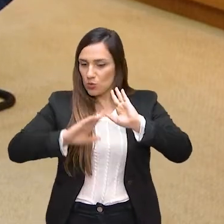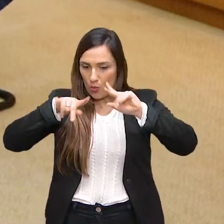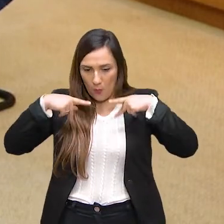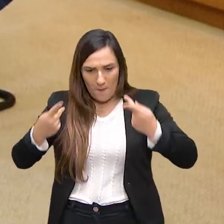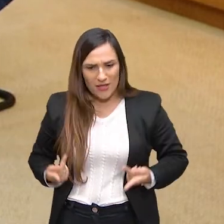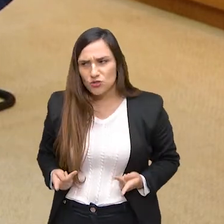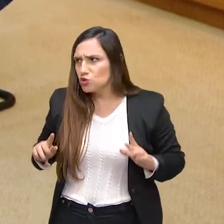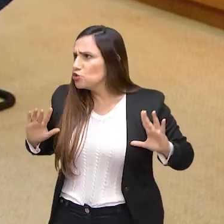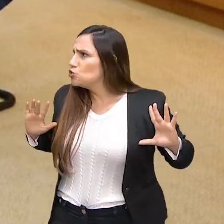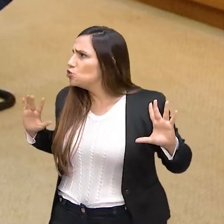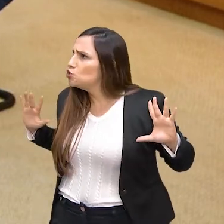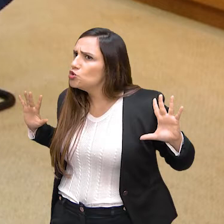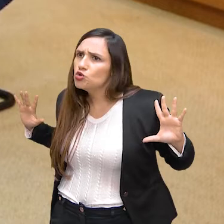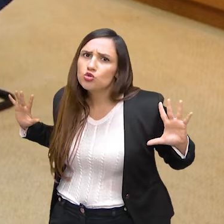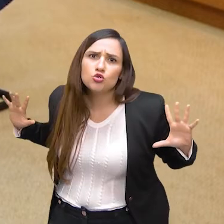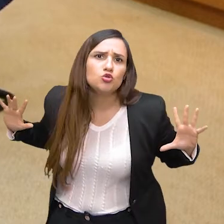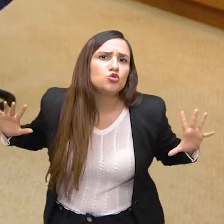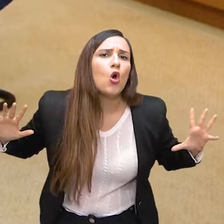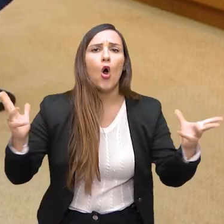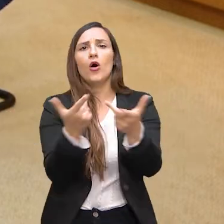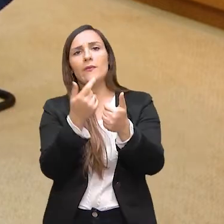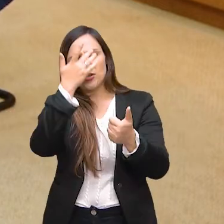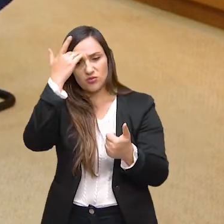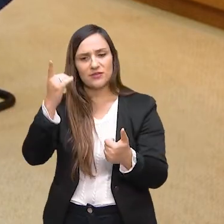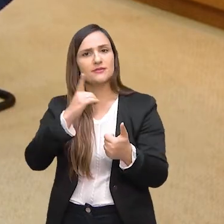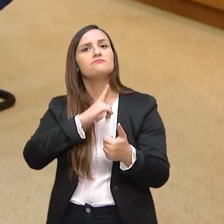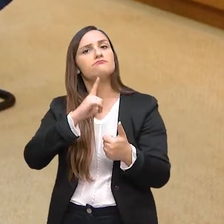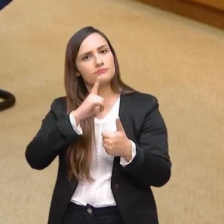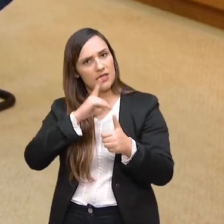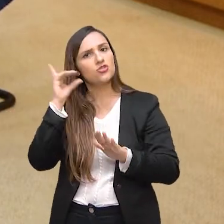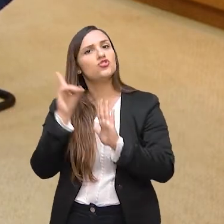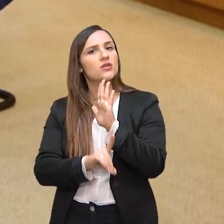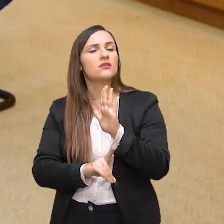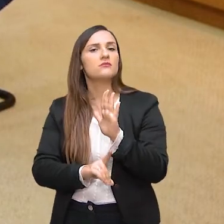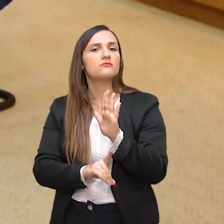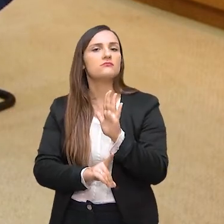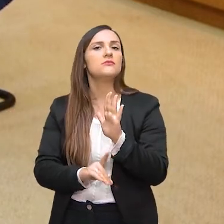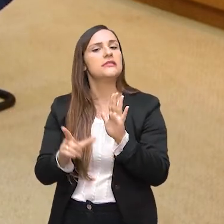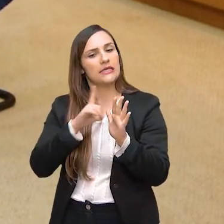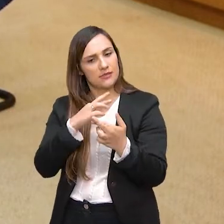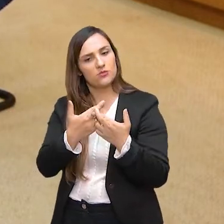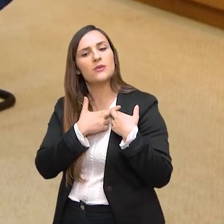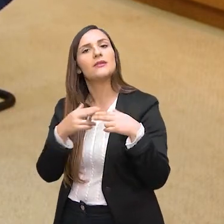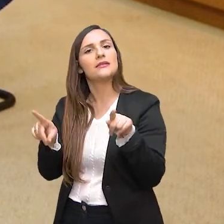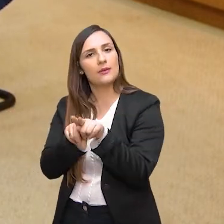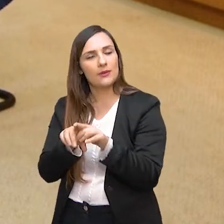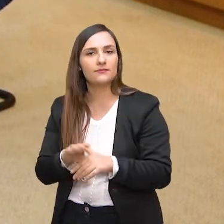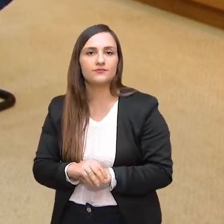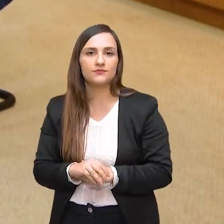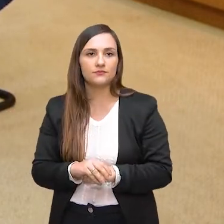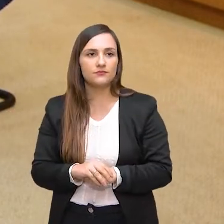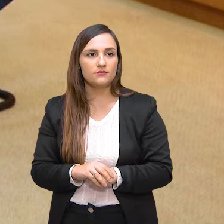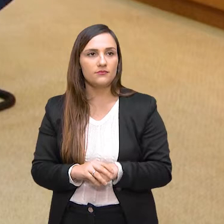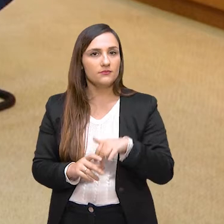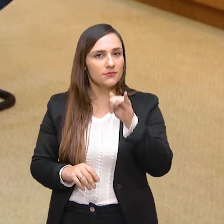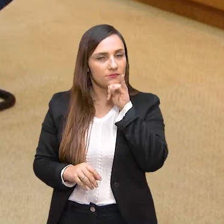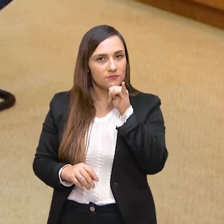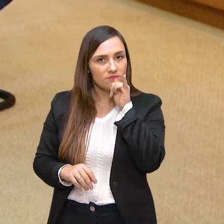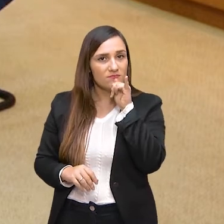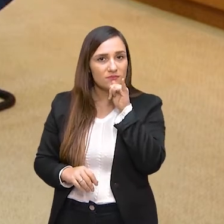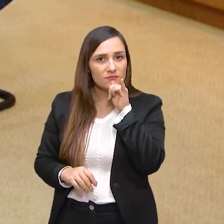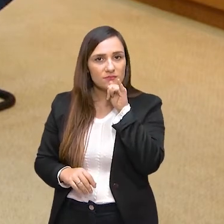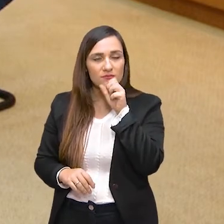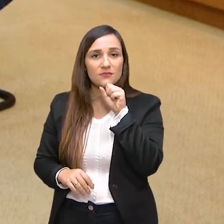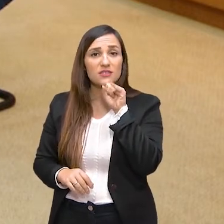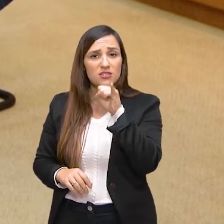baseado na noção de dignidade, são capazes de direitos e obrigações. Então, para você ter direitos e obrigações, basta